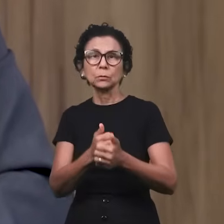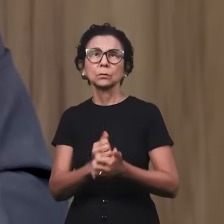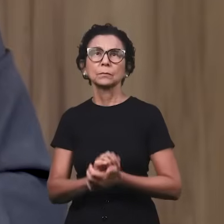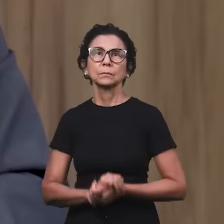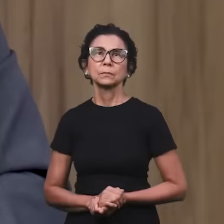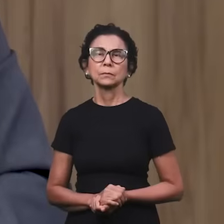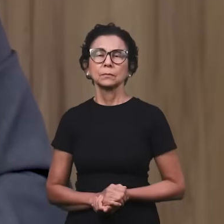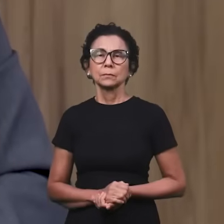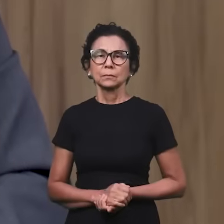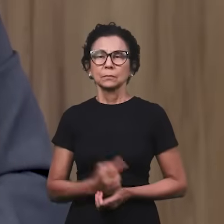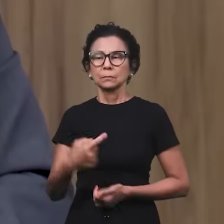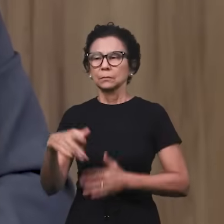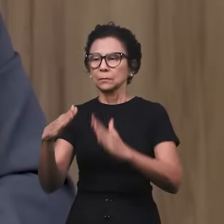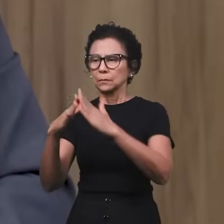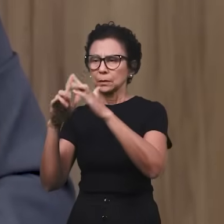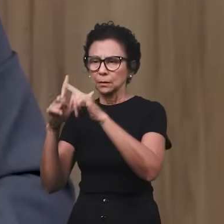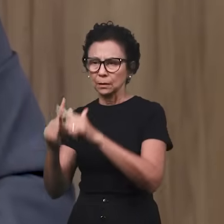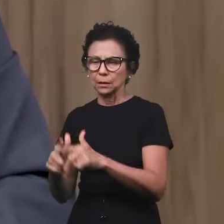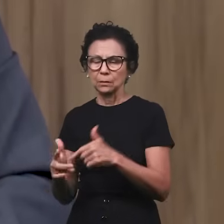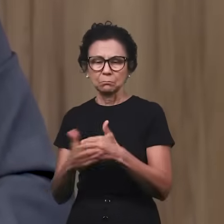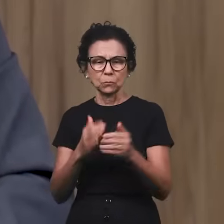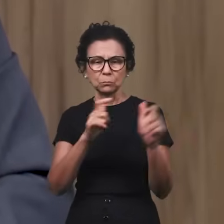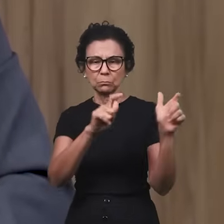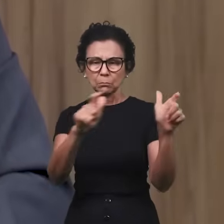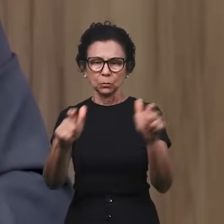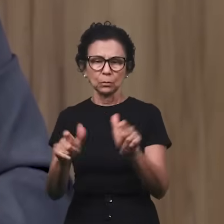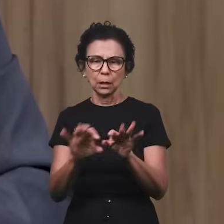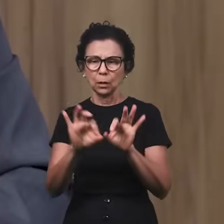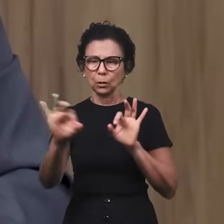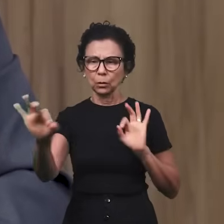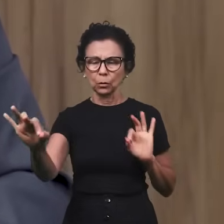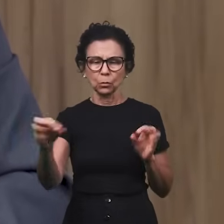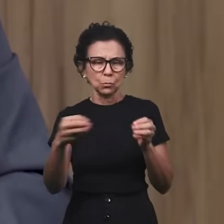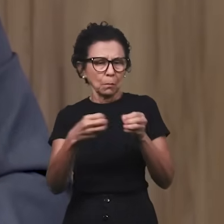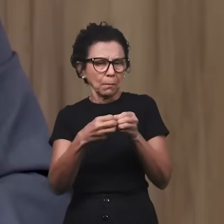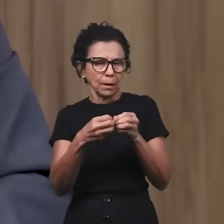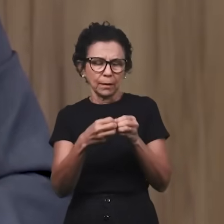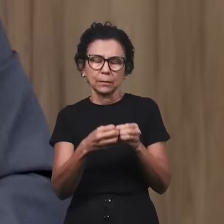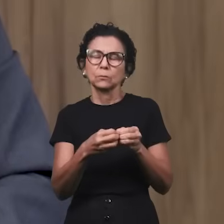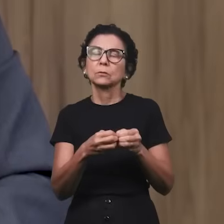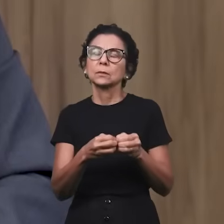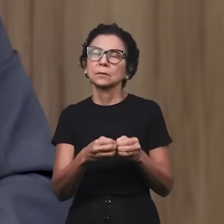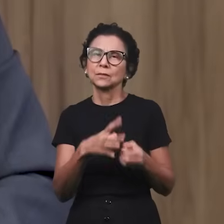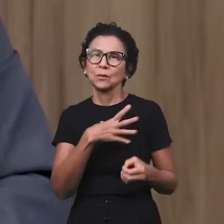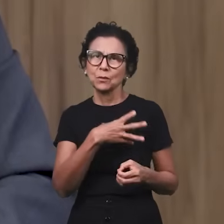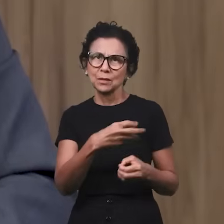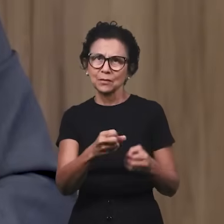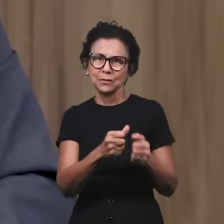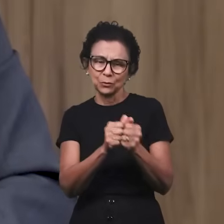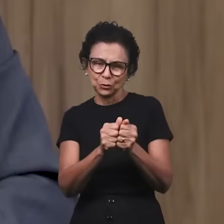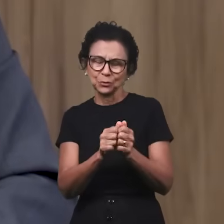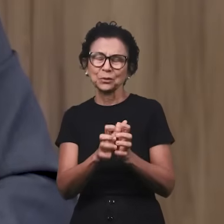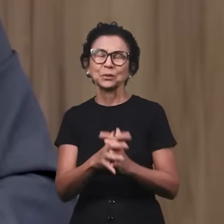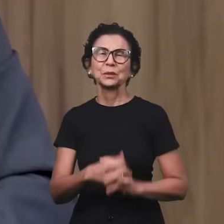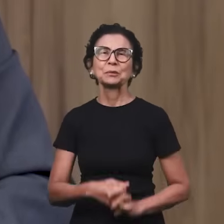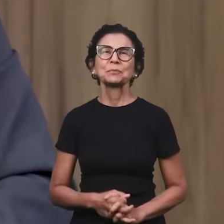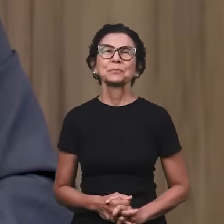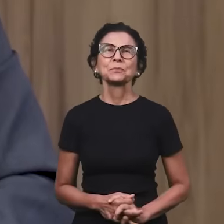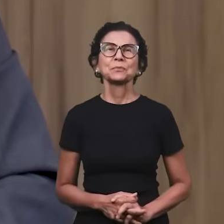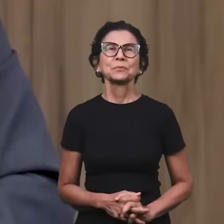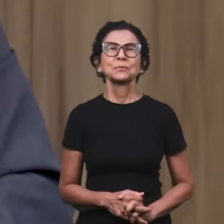junto para a igreja, né? Seja onde for, ele estava levando eles, né? Compromisso da família, né, pastor?